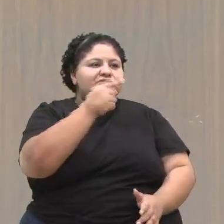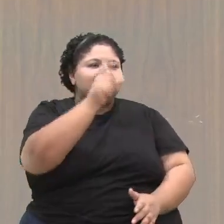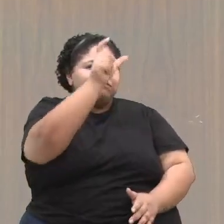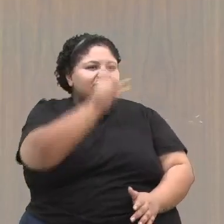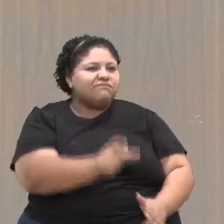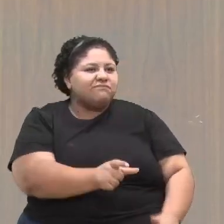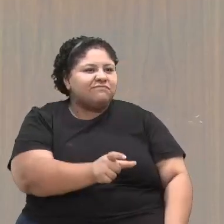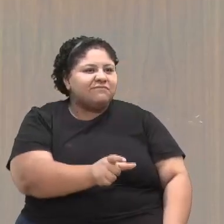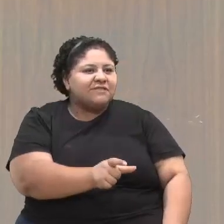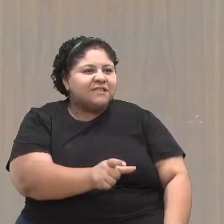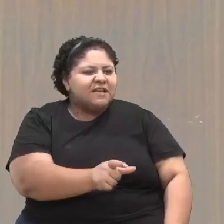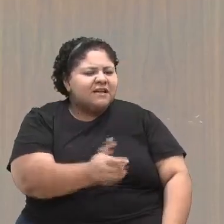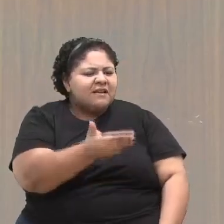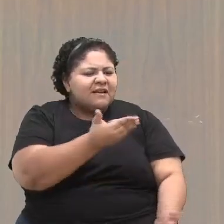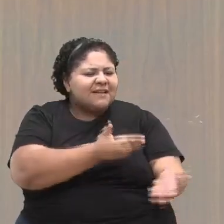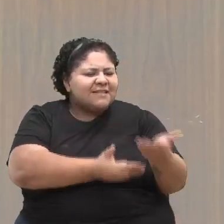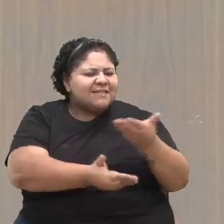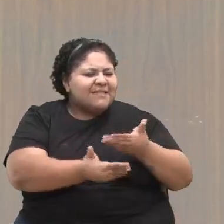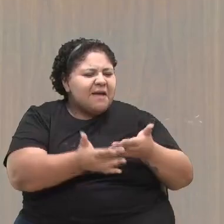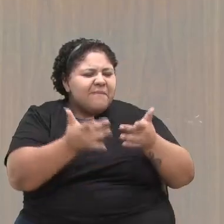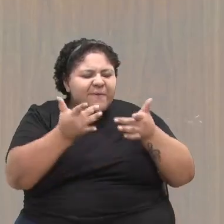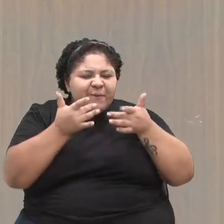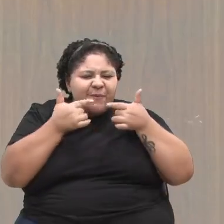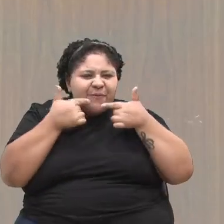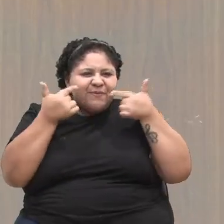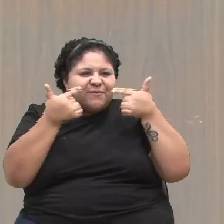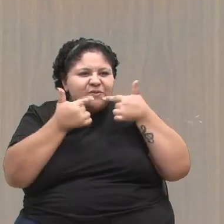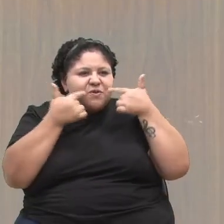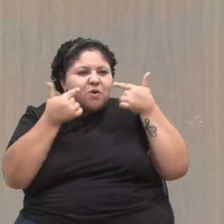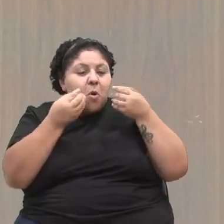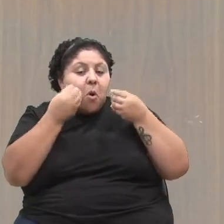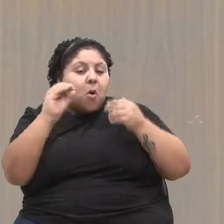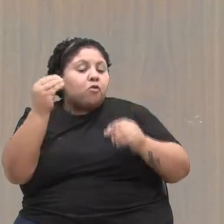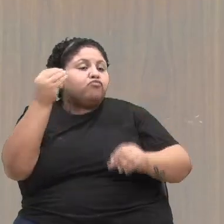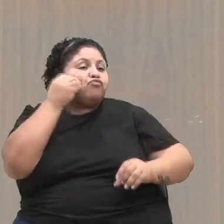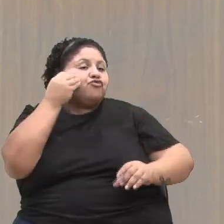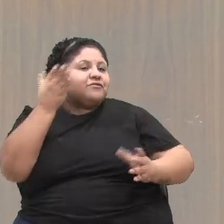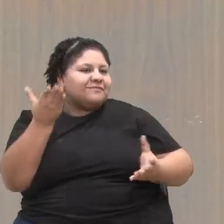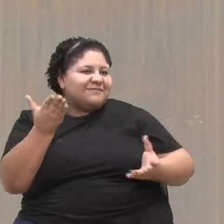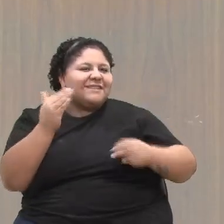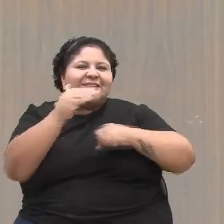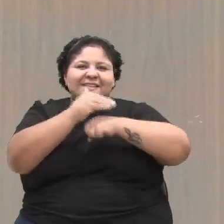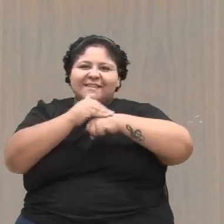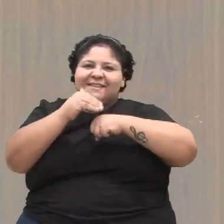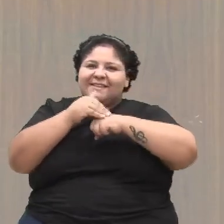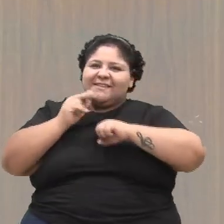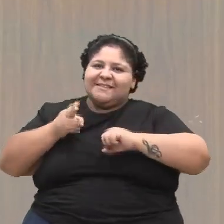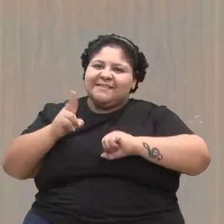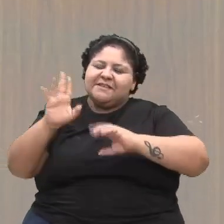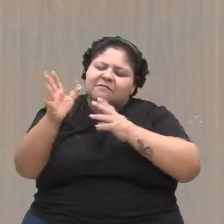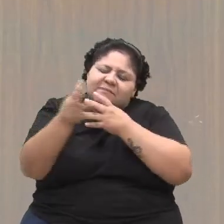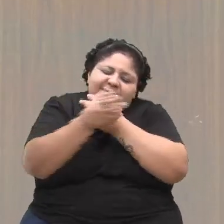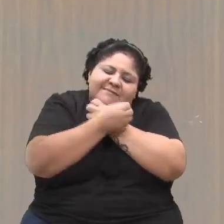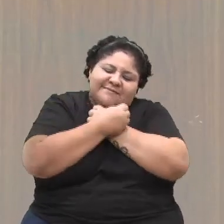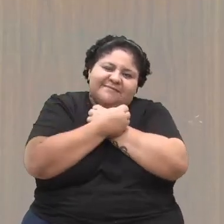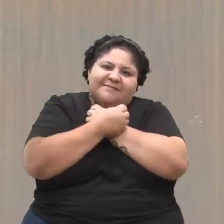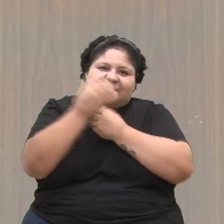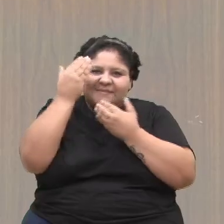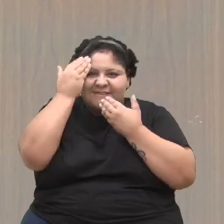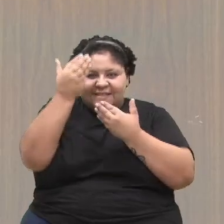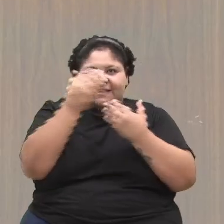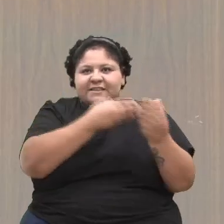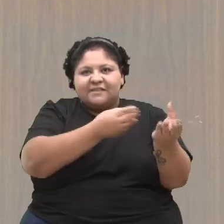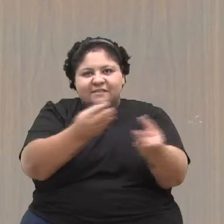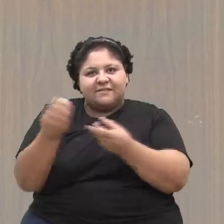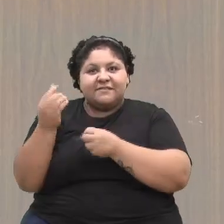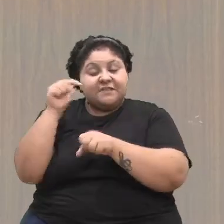senhora recebe a gente com um sorriso ou manda um beijo, e esse carinho é sempre tão acolhedor. Então eu te agradeço muito por